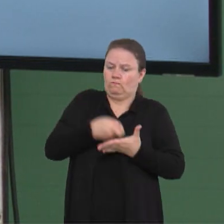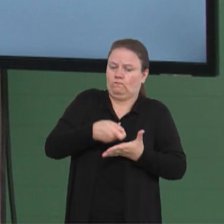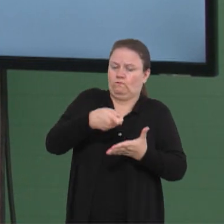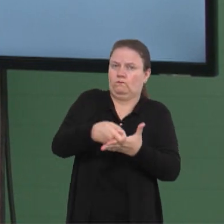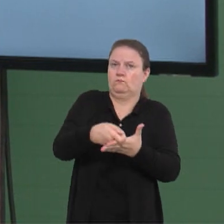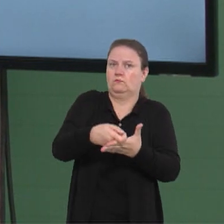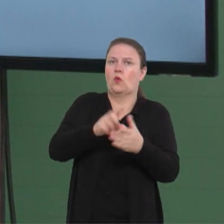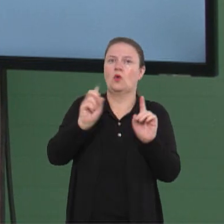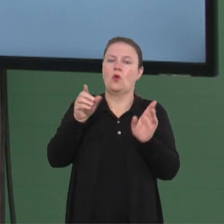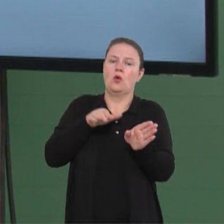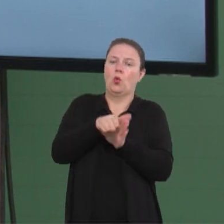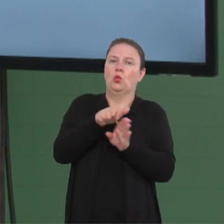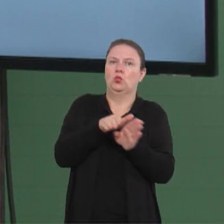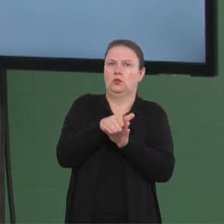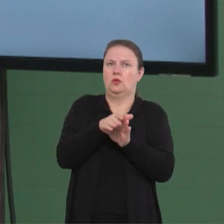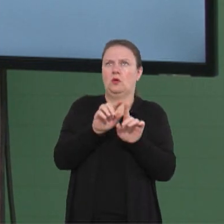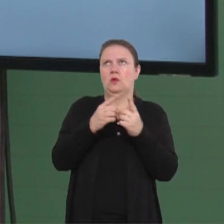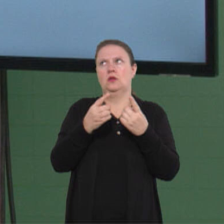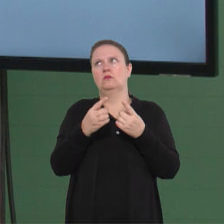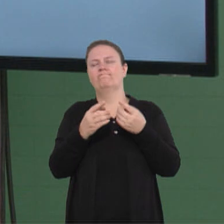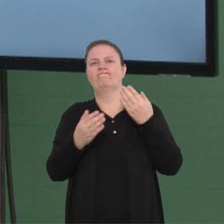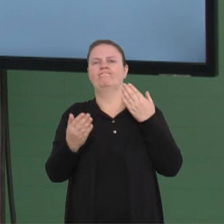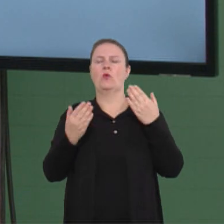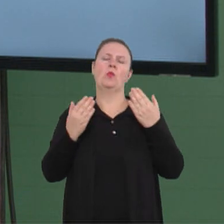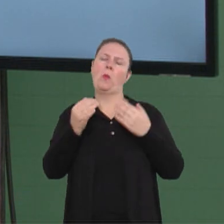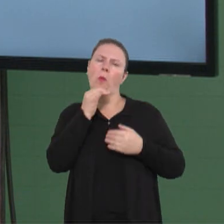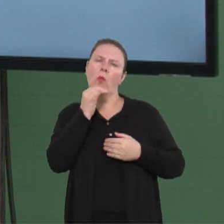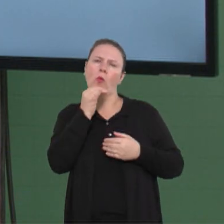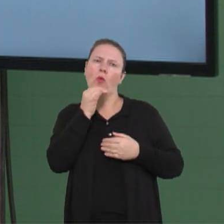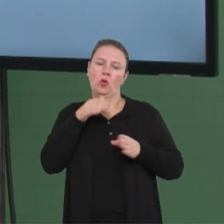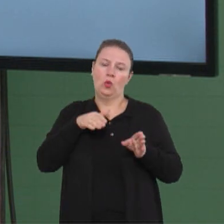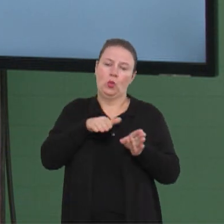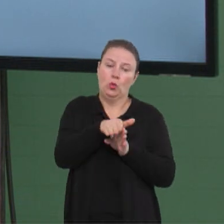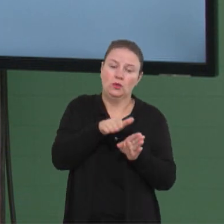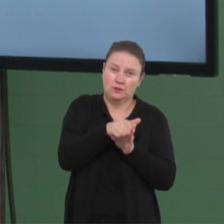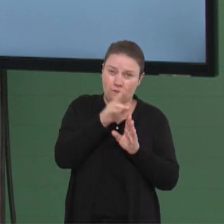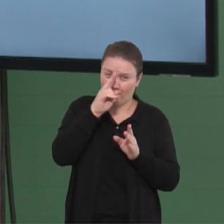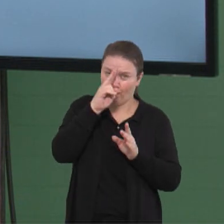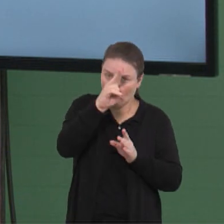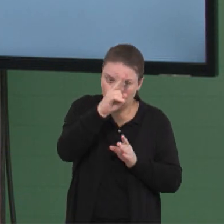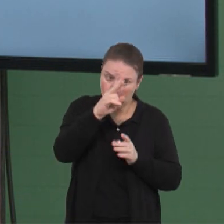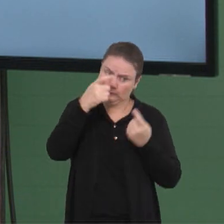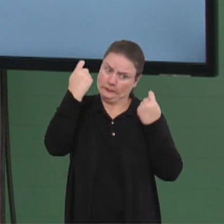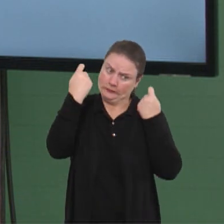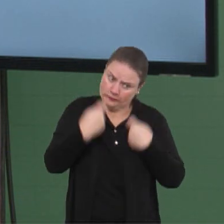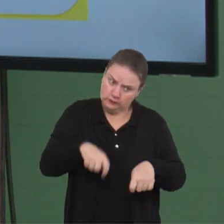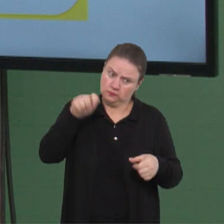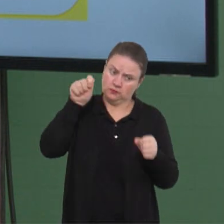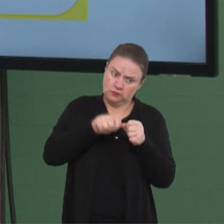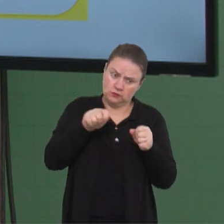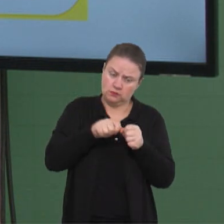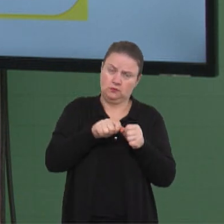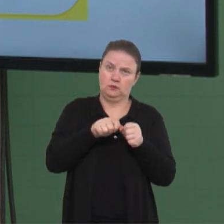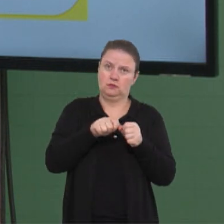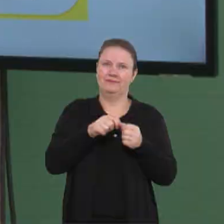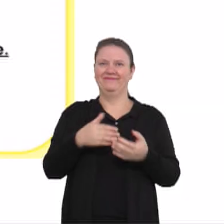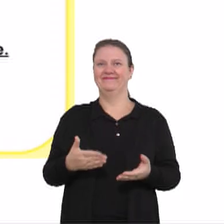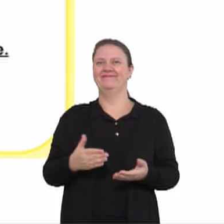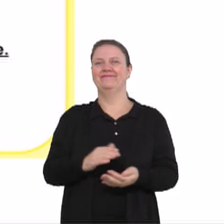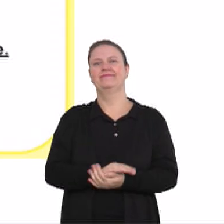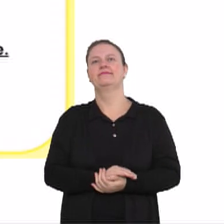na verdade acabar com ela tem um conselho forte né vamos assim dizer mas é uma obrigação é uma necessidade a pessoa tem que fazer aquilo quem